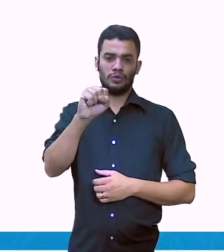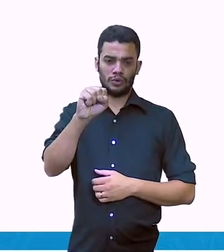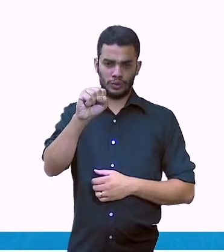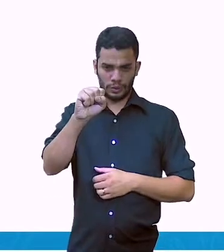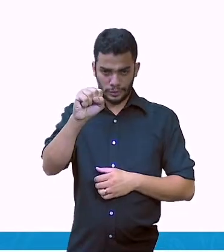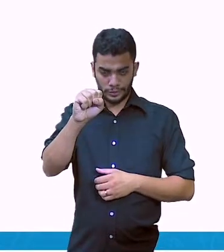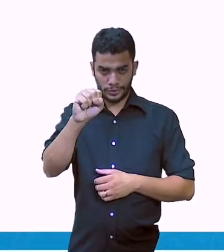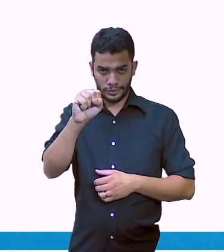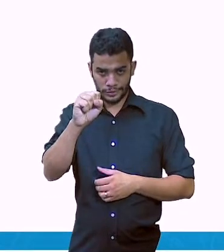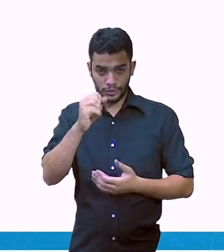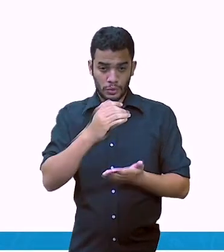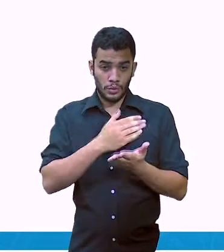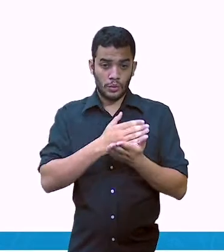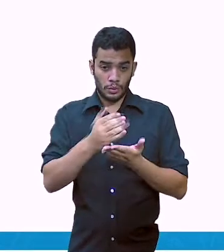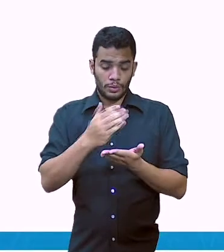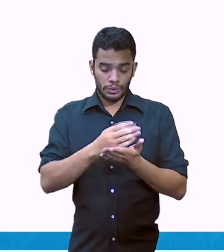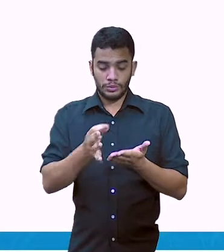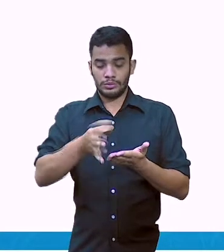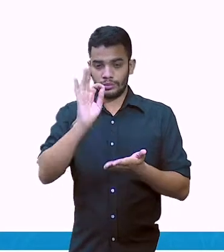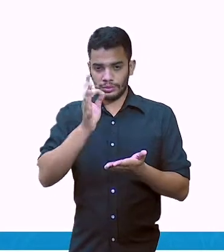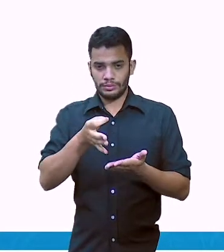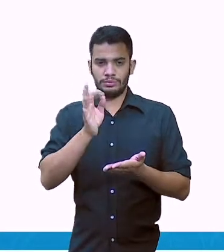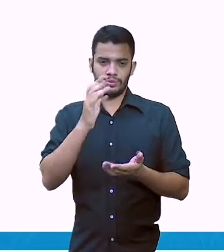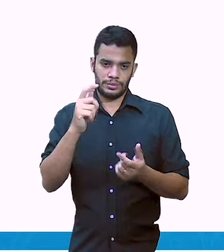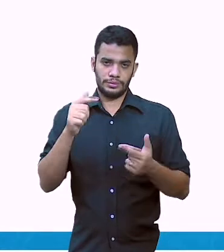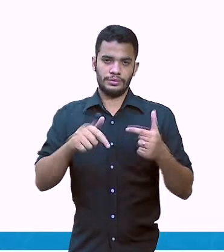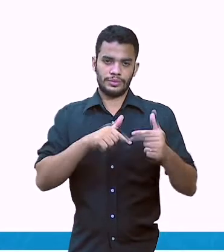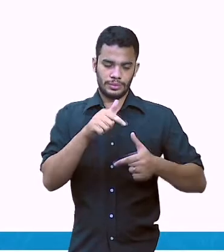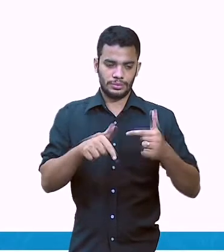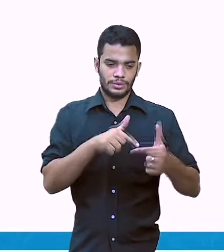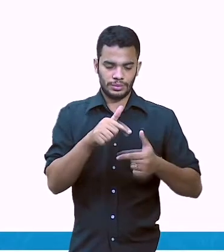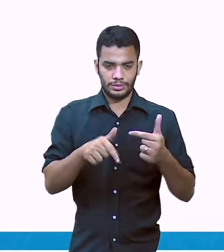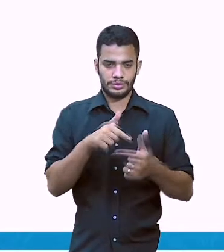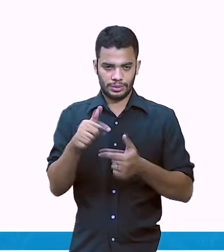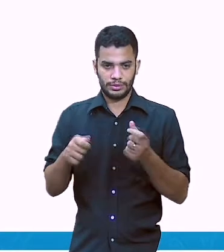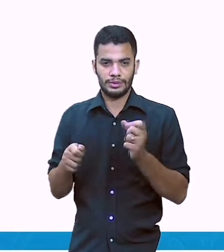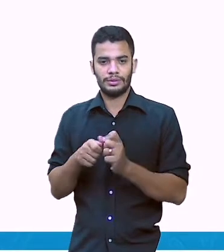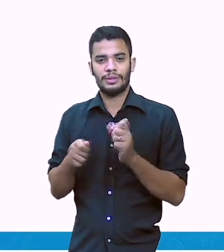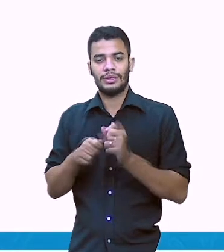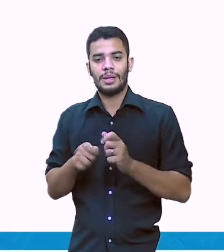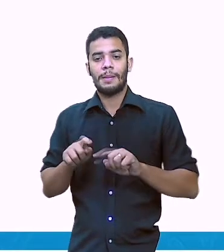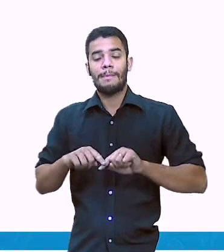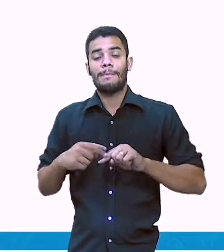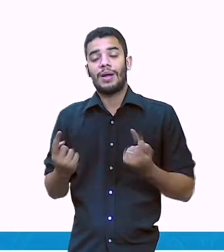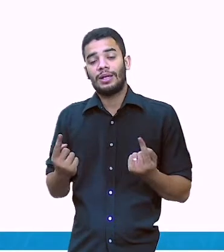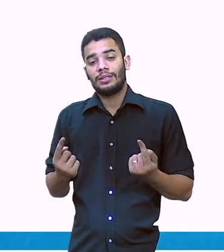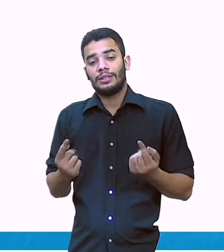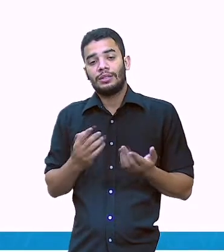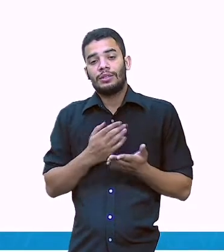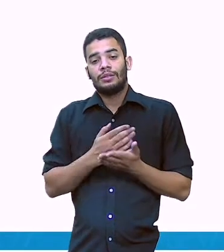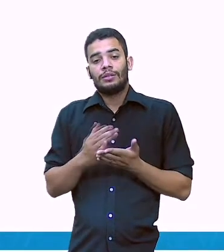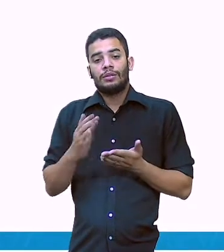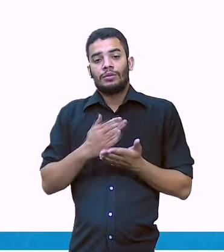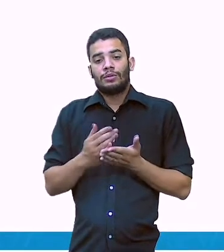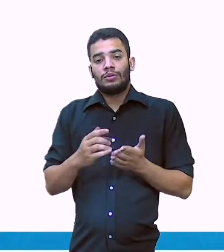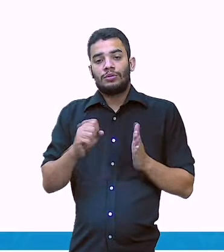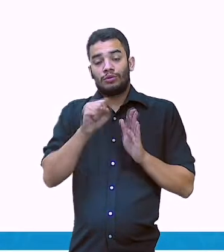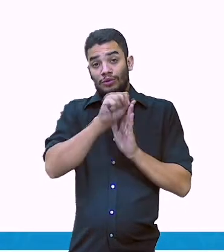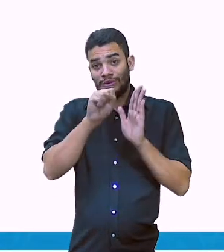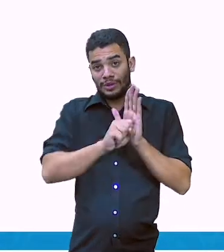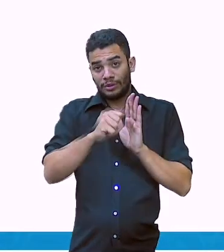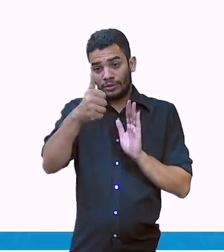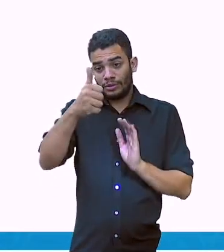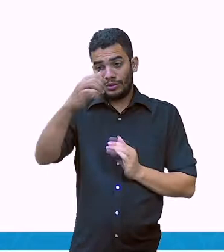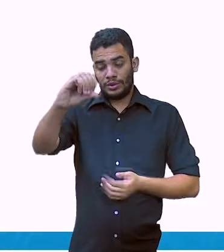apenas no século seguinte, 19, a produção foi grande o bastante para